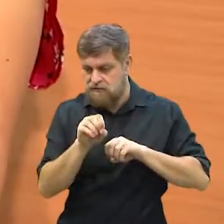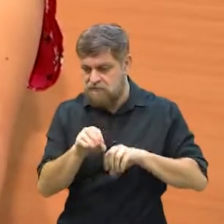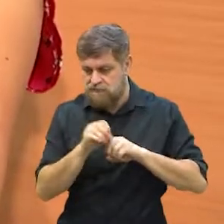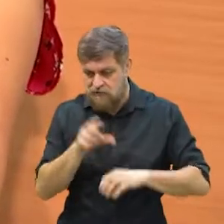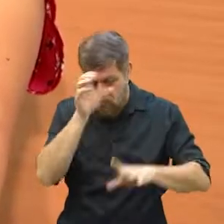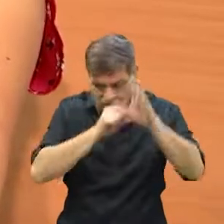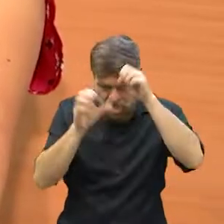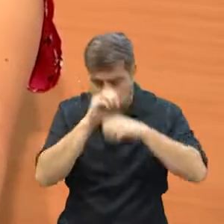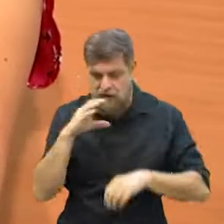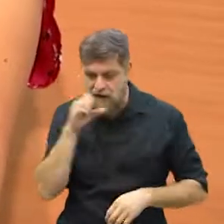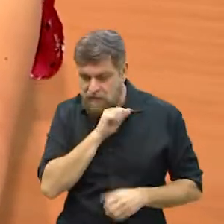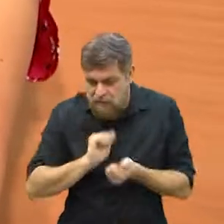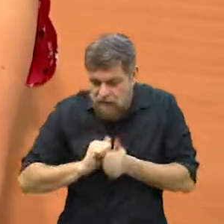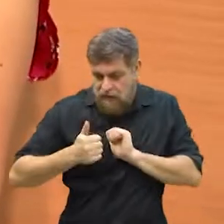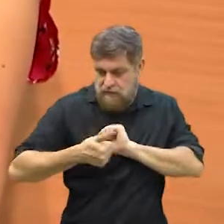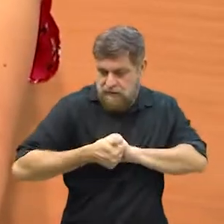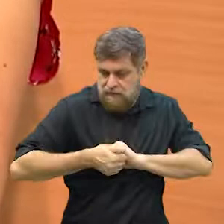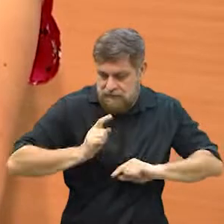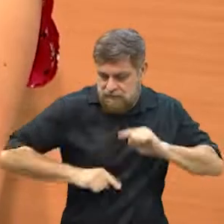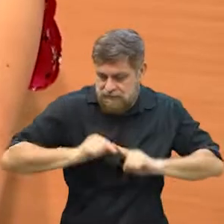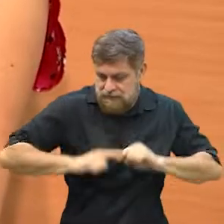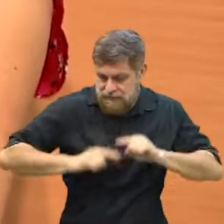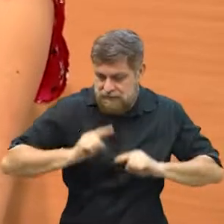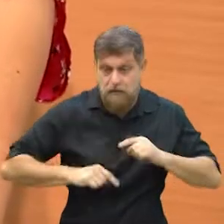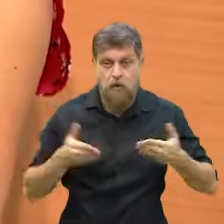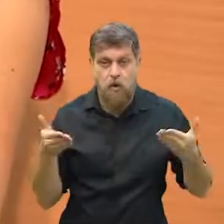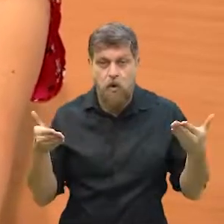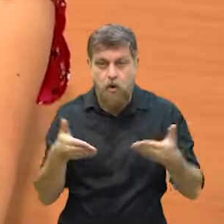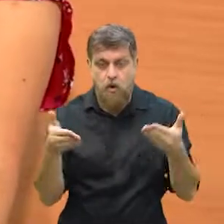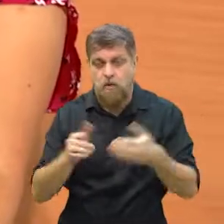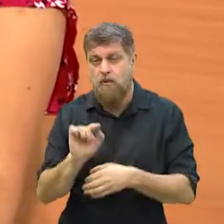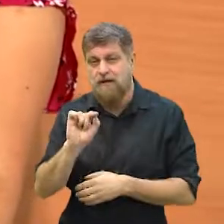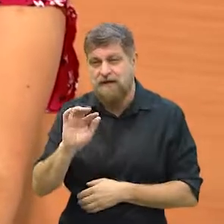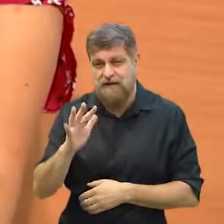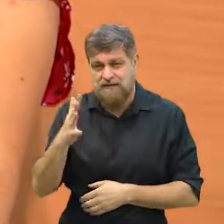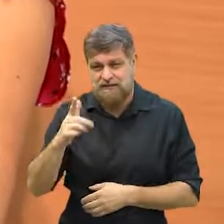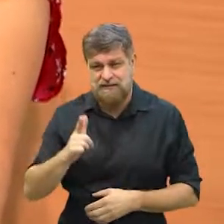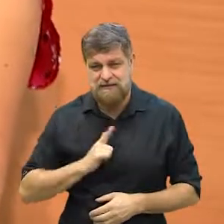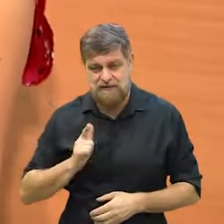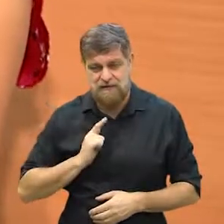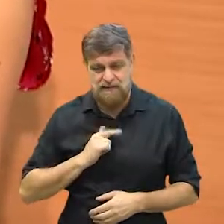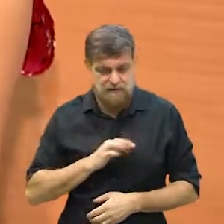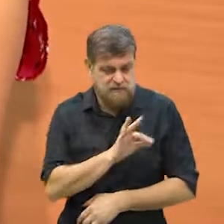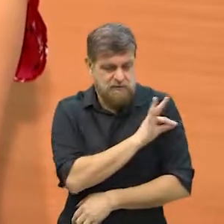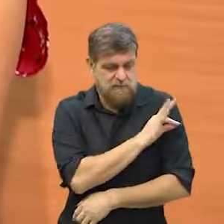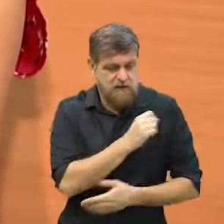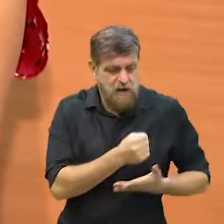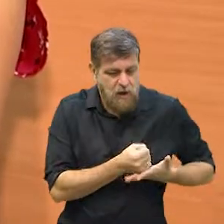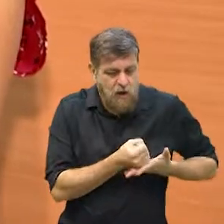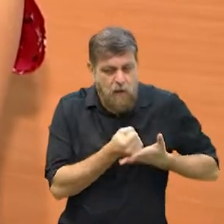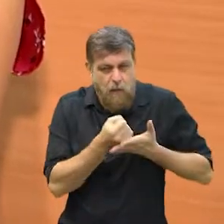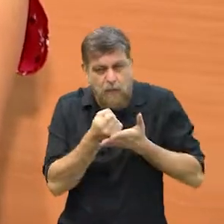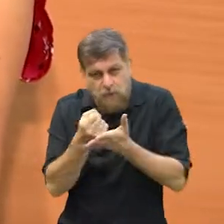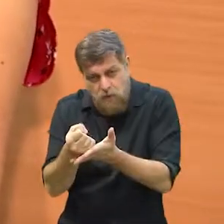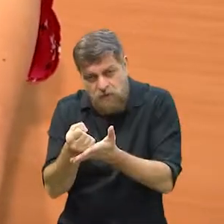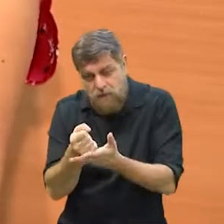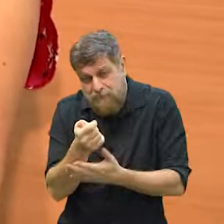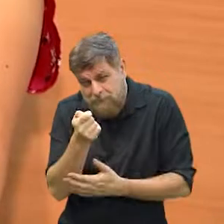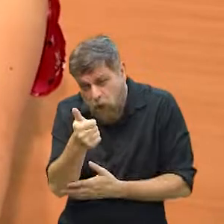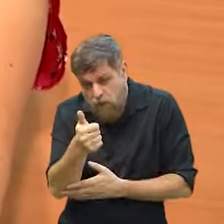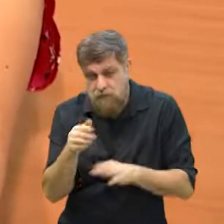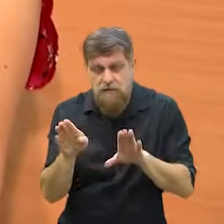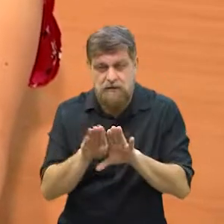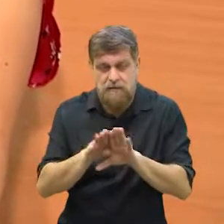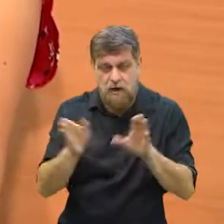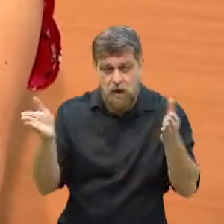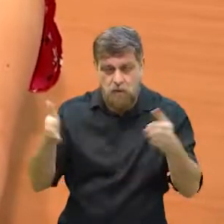educação tiveram que readequar tudo isso e hoje estão com pouco suporte da prefeitura e hoje